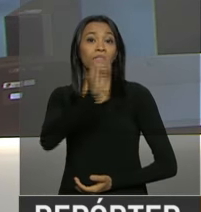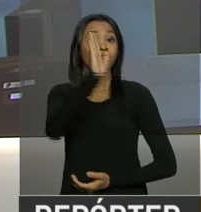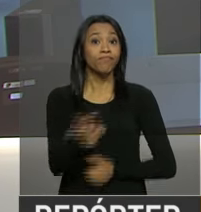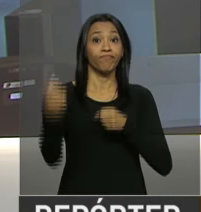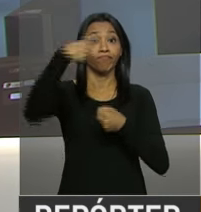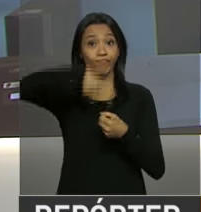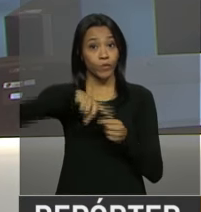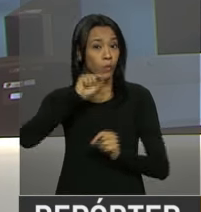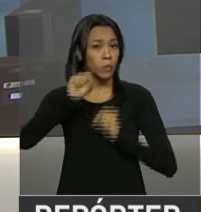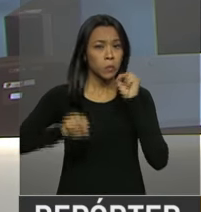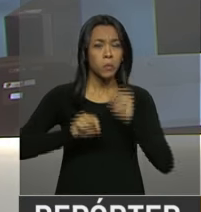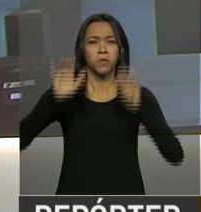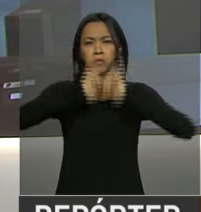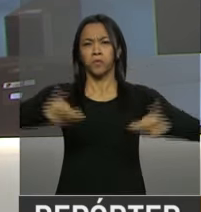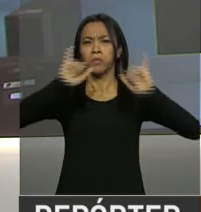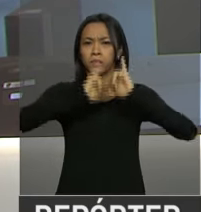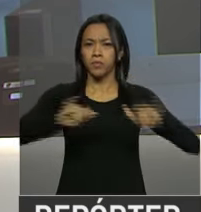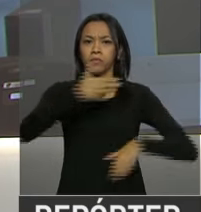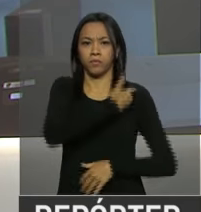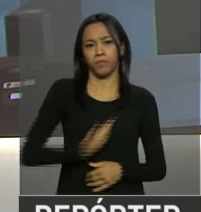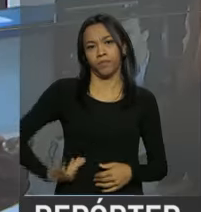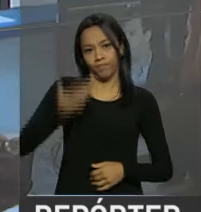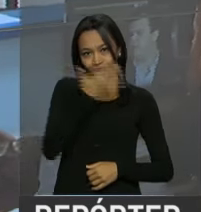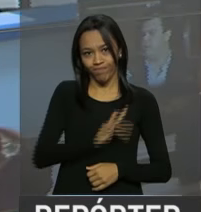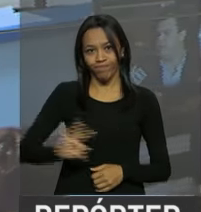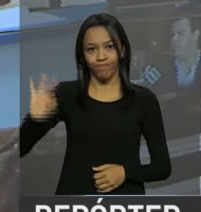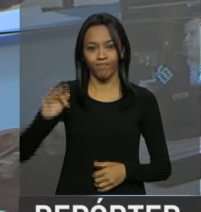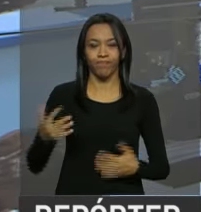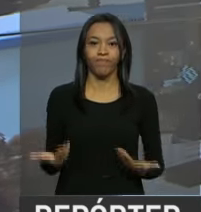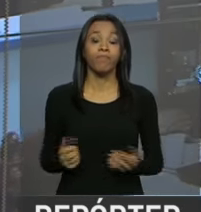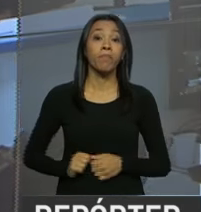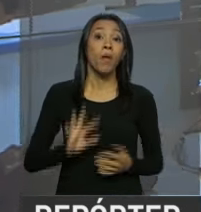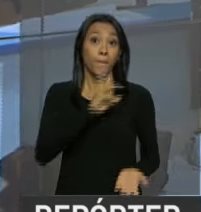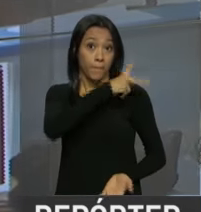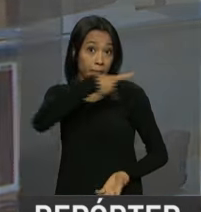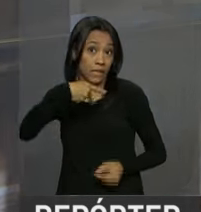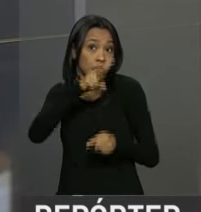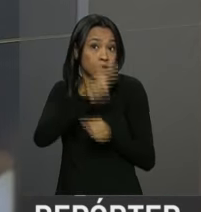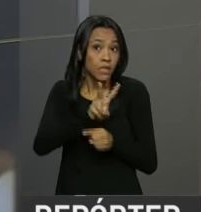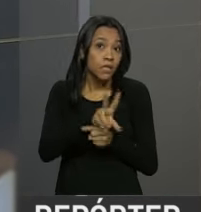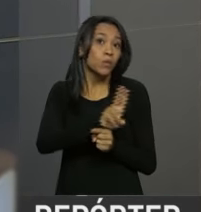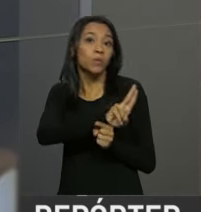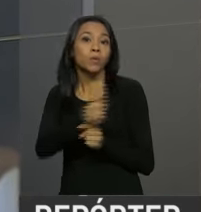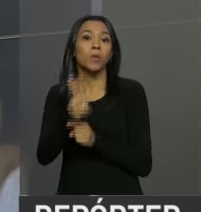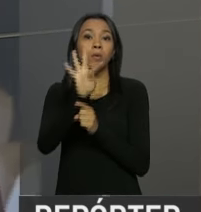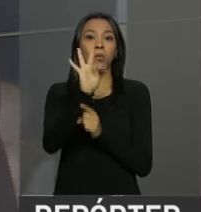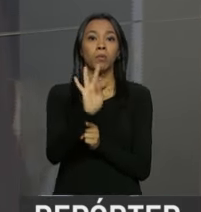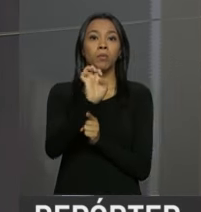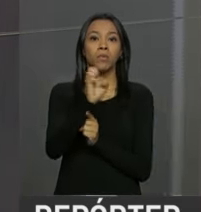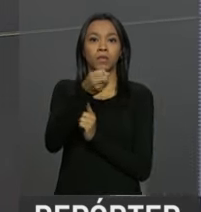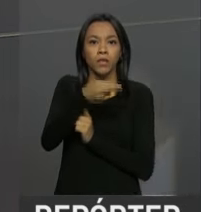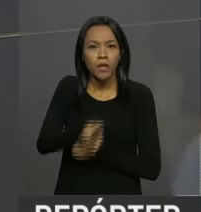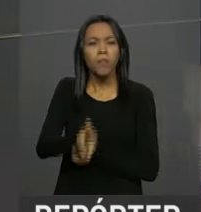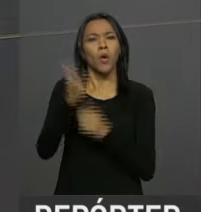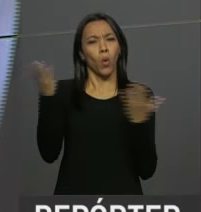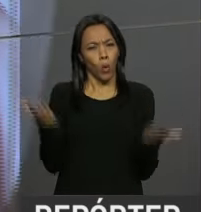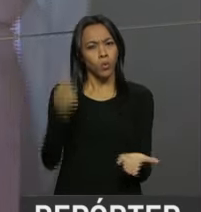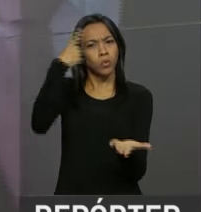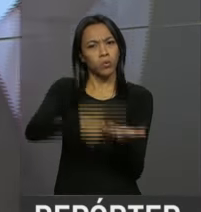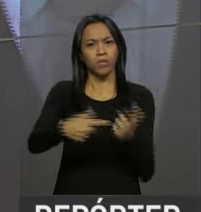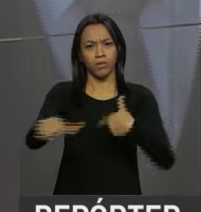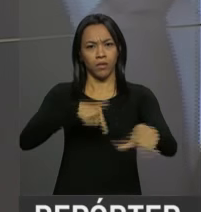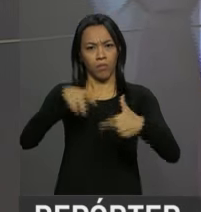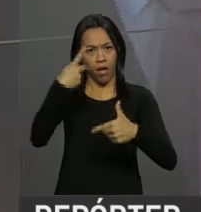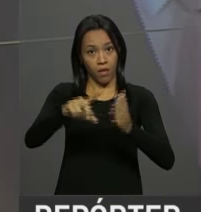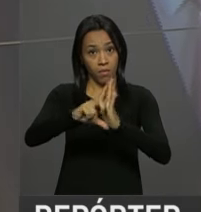estamos de volta com as notícias do governo federal. O presidente interino Michel Temer cumpre a agenda hoje em Brasília.